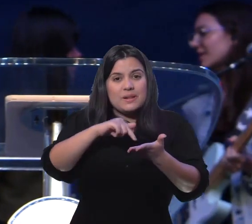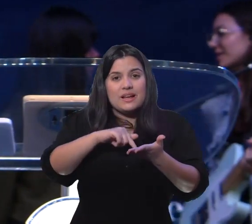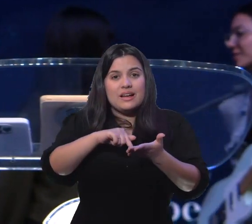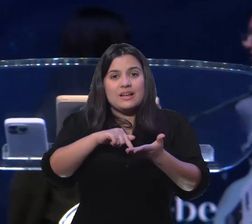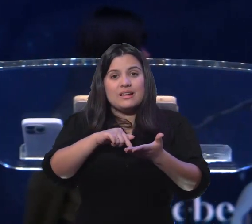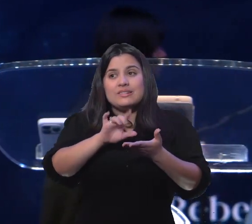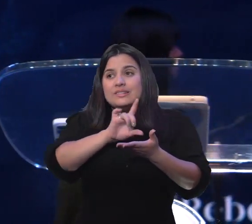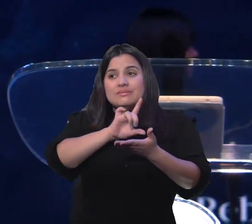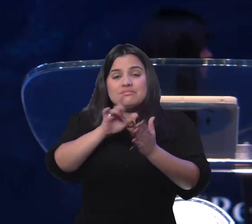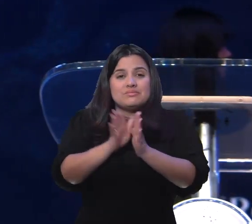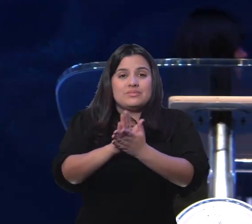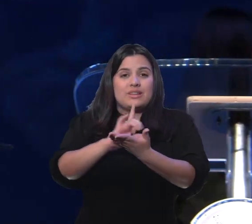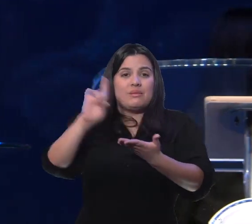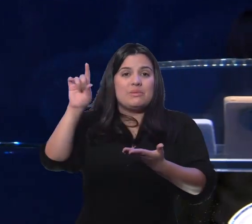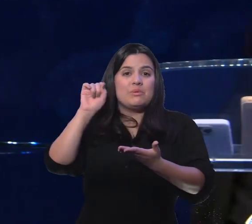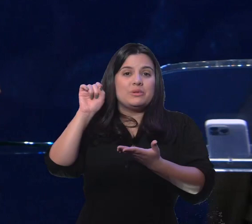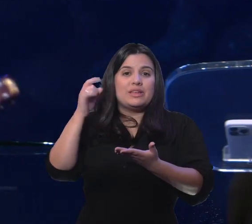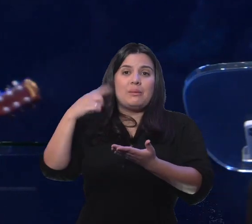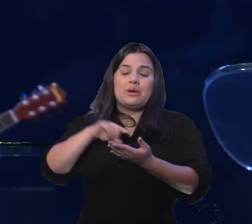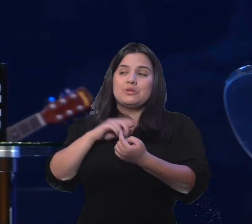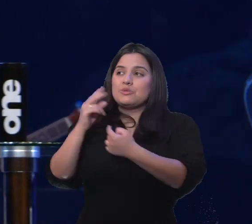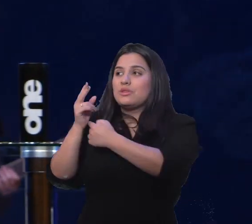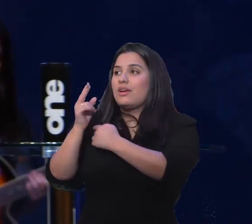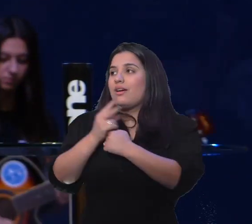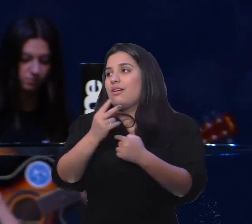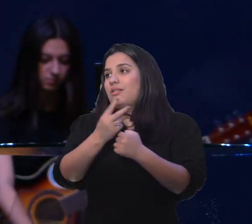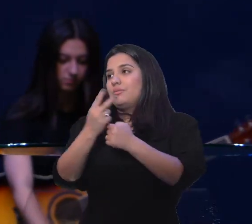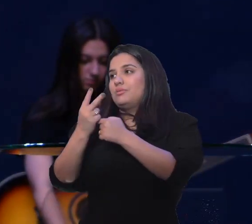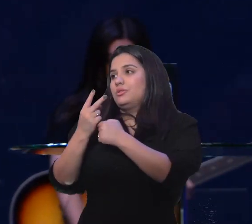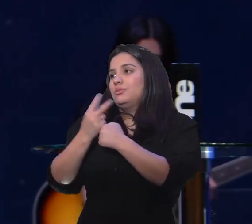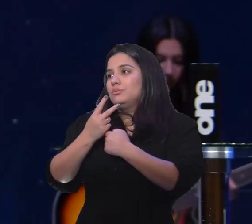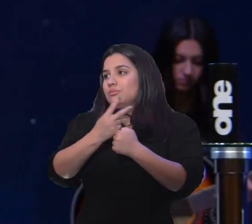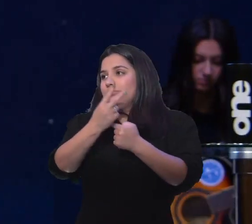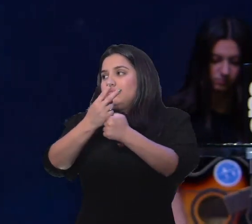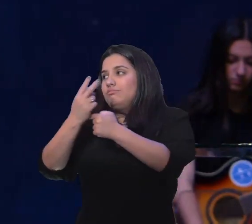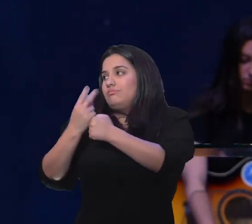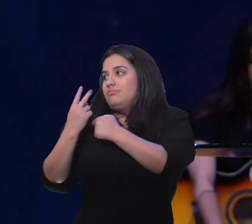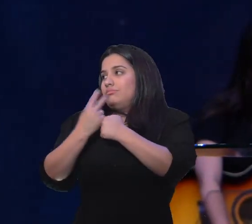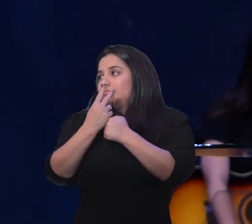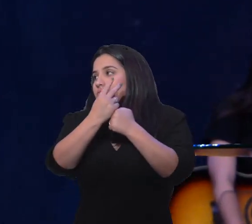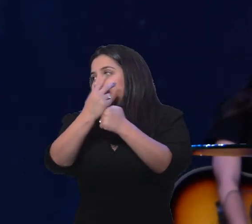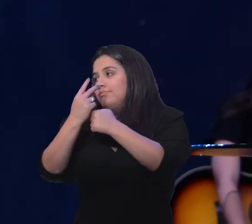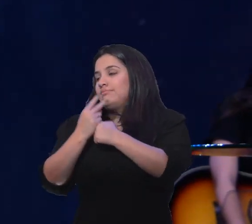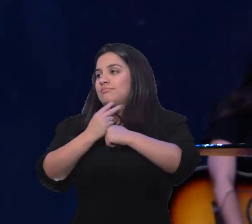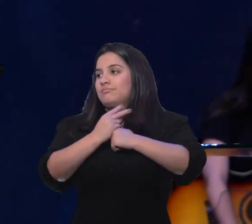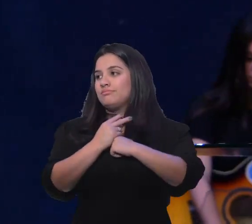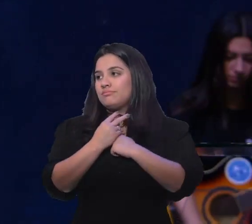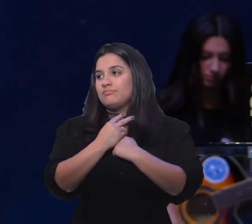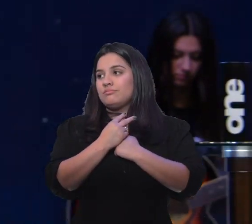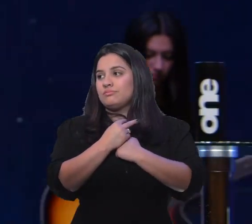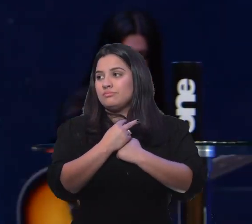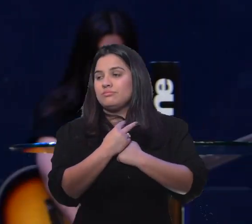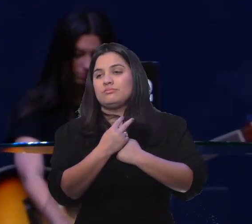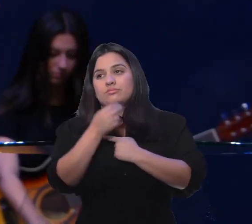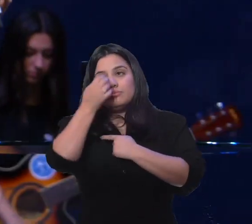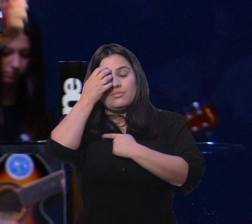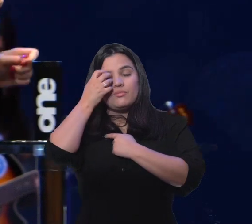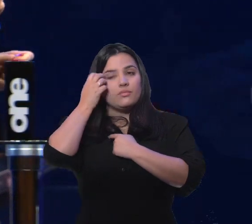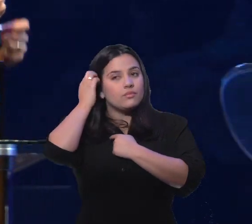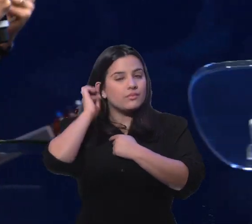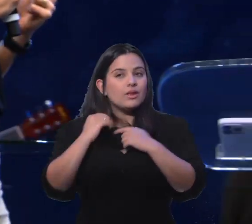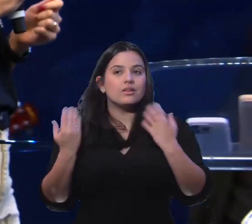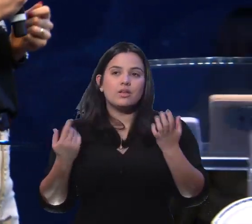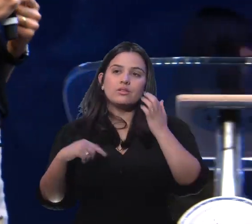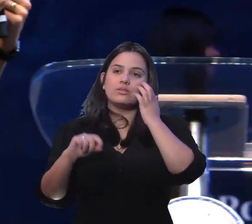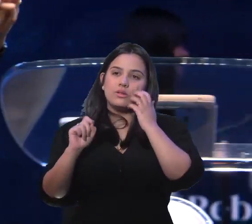Bíblia, né? Deus falou para nos precaver, para nos prevenir, para cuidar da gente, para cuidar do nosso coração. E a gente